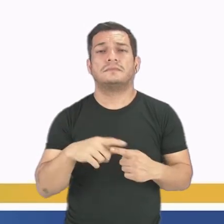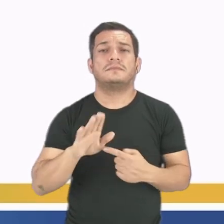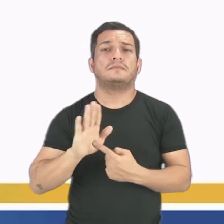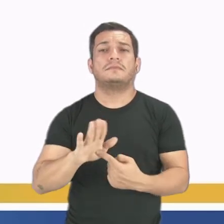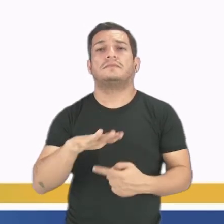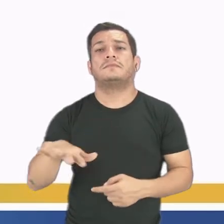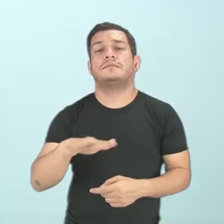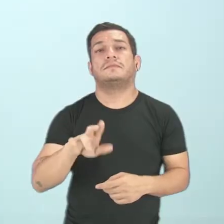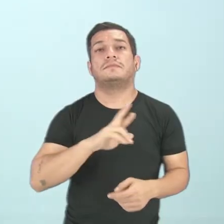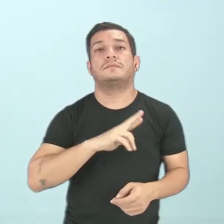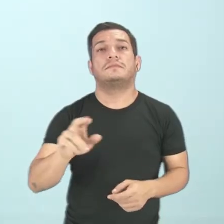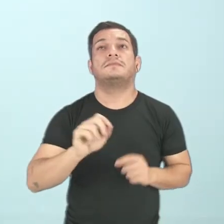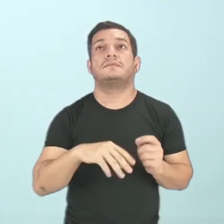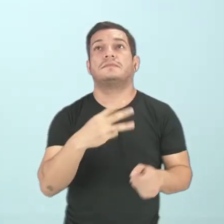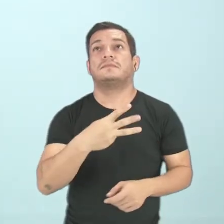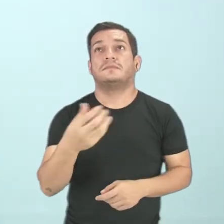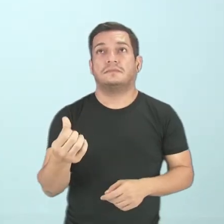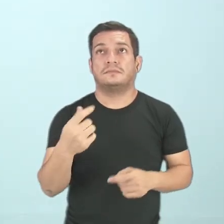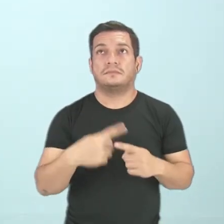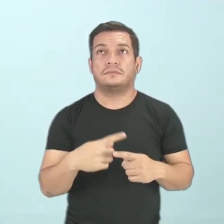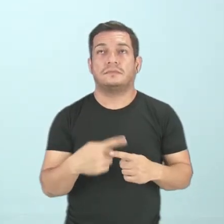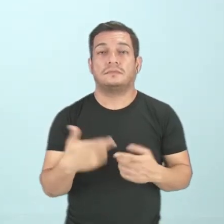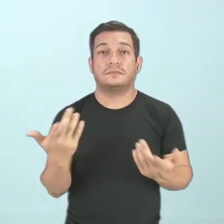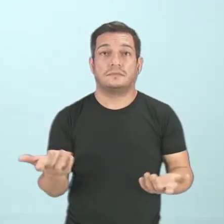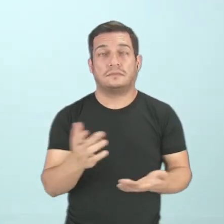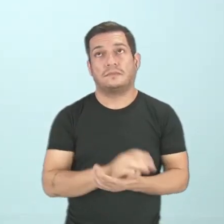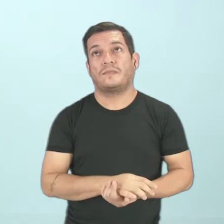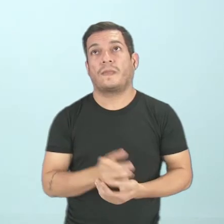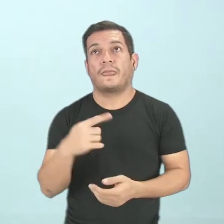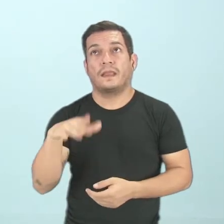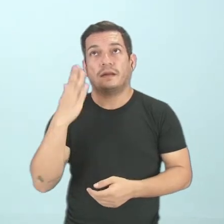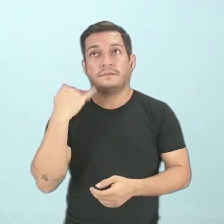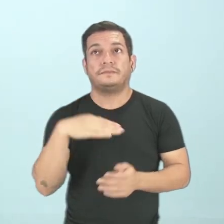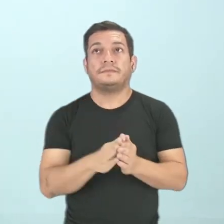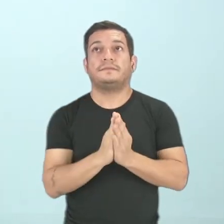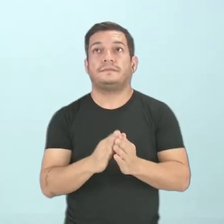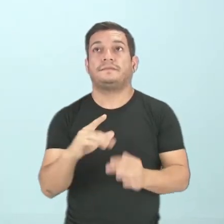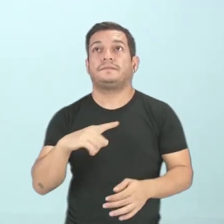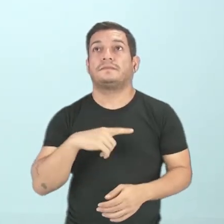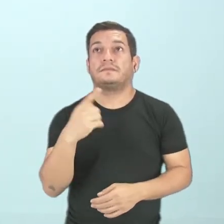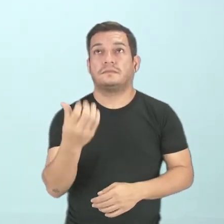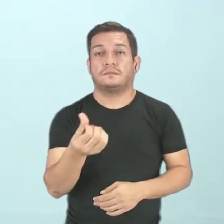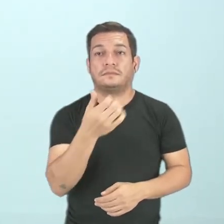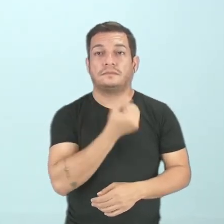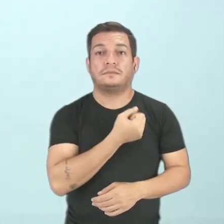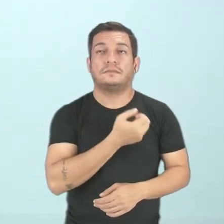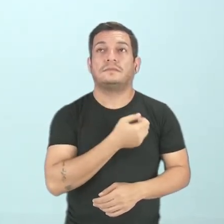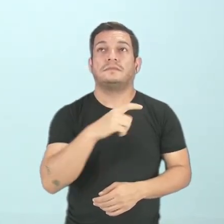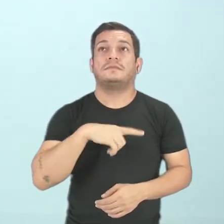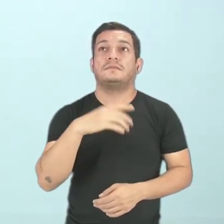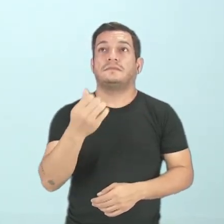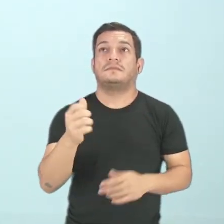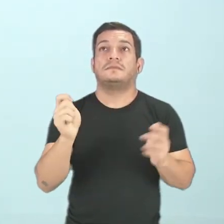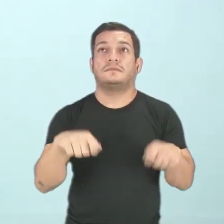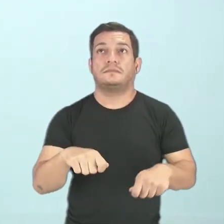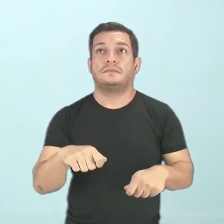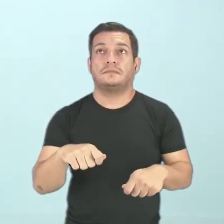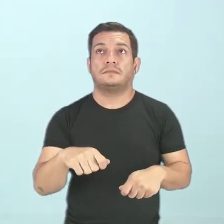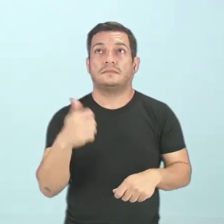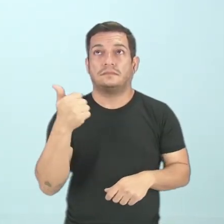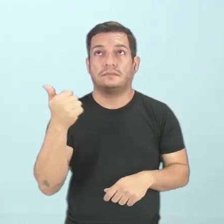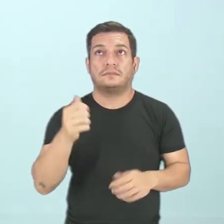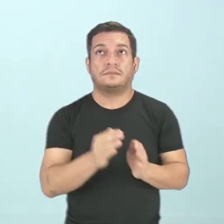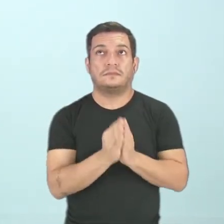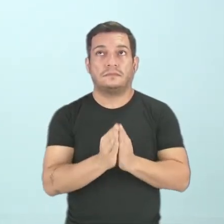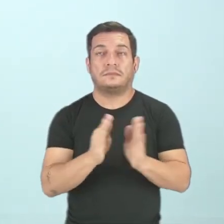vai ser representado por 36? Bem, você sabe que o dado, ele possui 6 faces, então eu tenho 6 possibilidades aí no